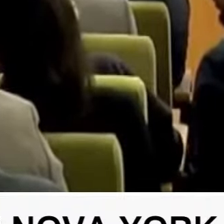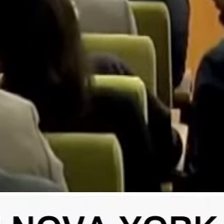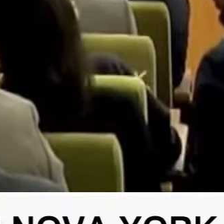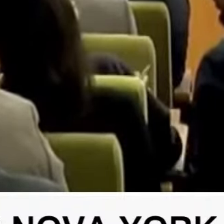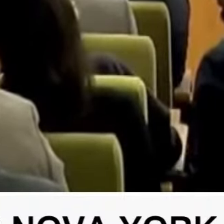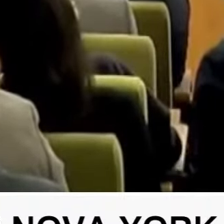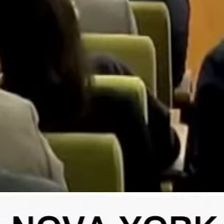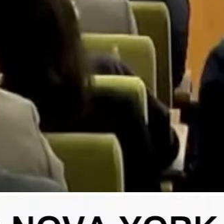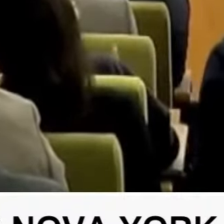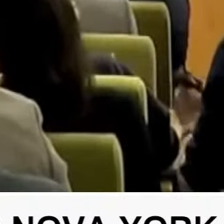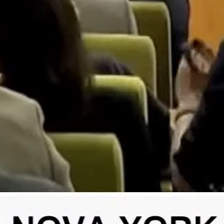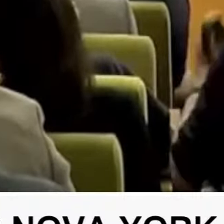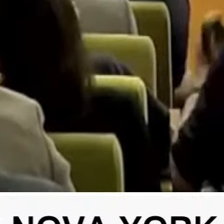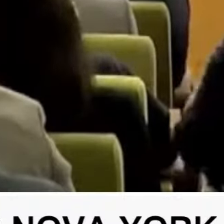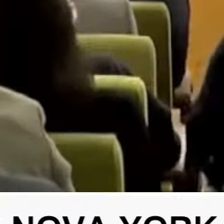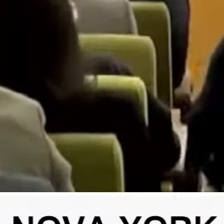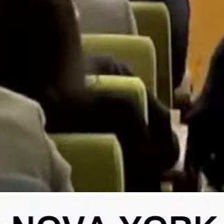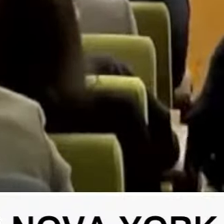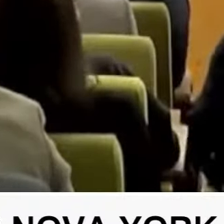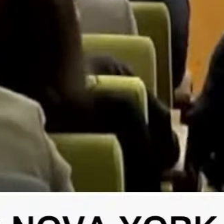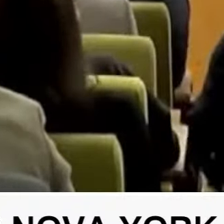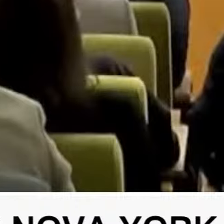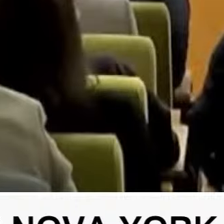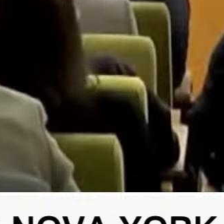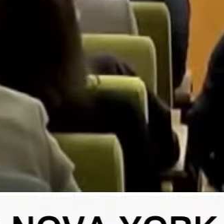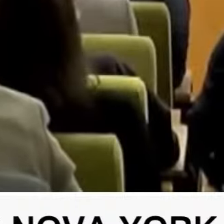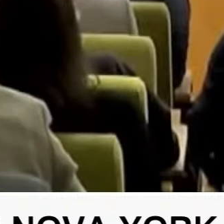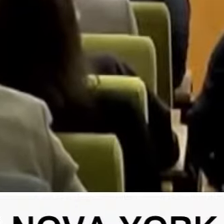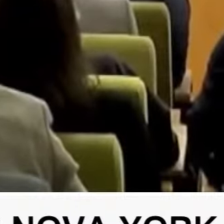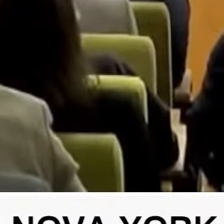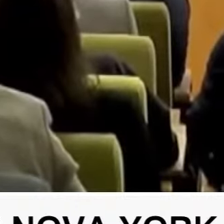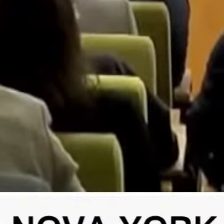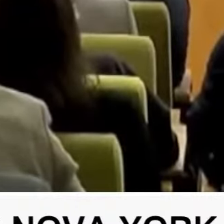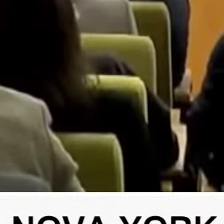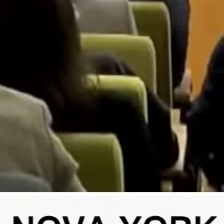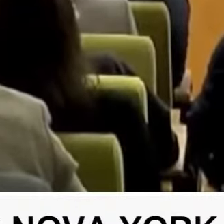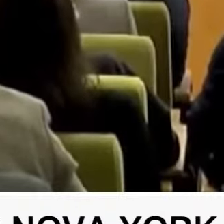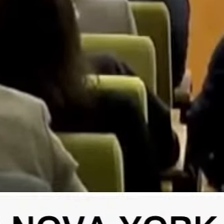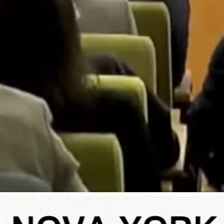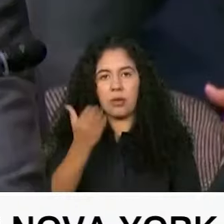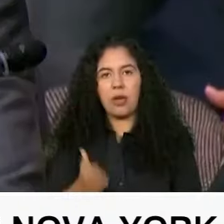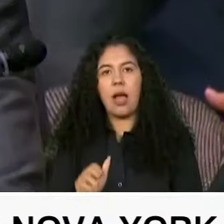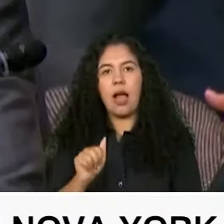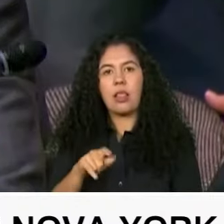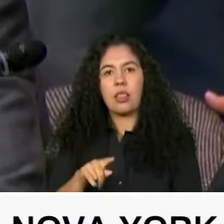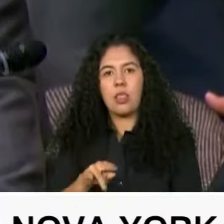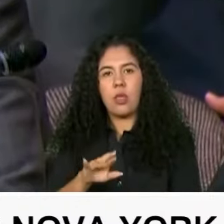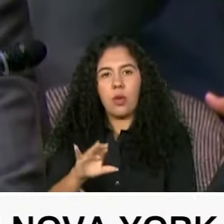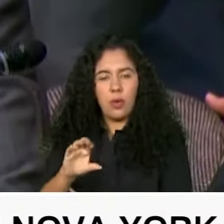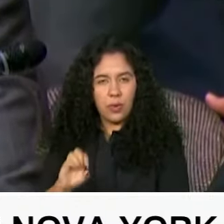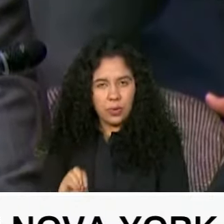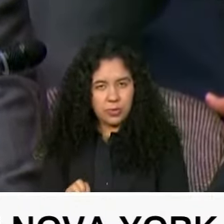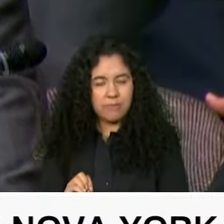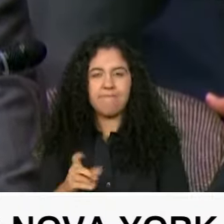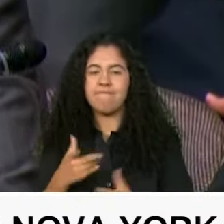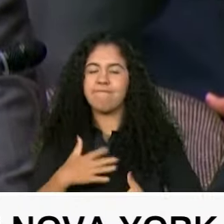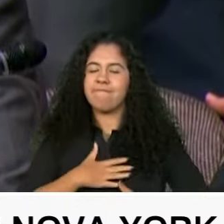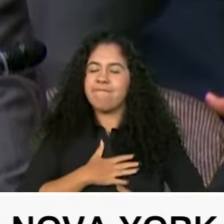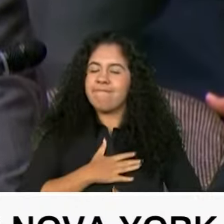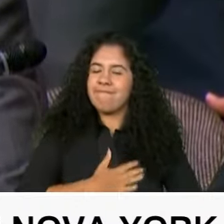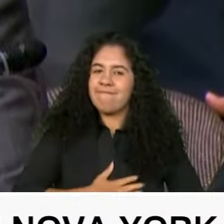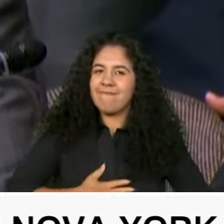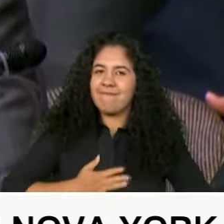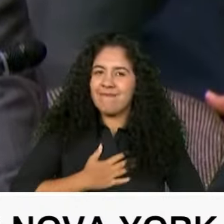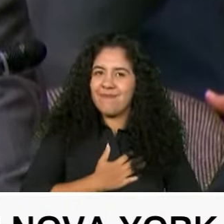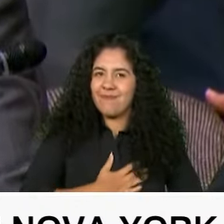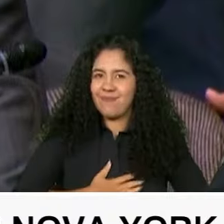Lima é todo mundo sabe né mas para quem pegou aqui não e não captou é onde ficam as empresas e tal